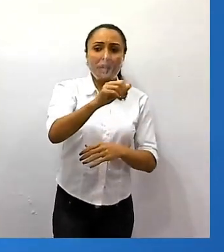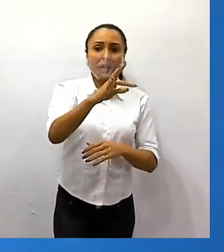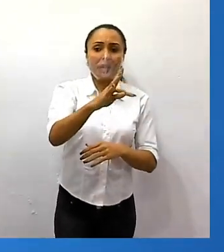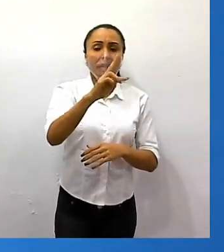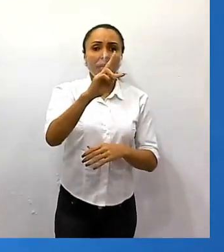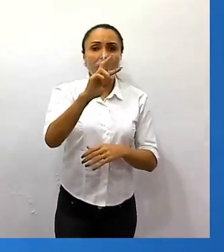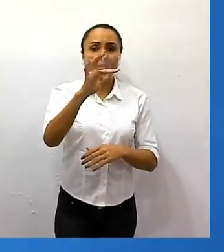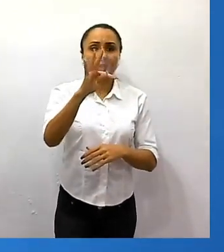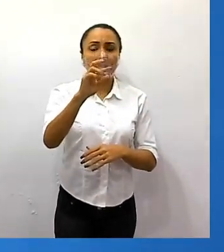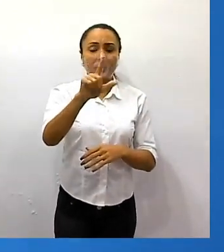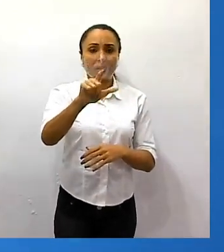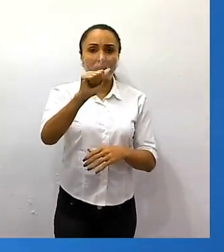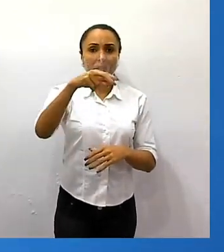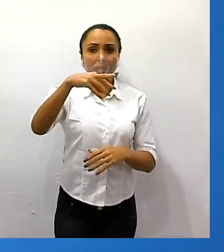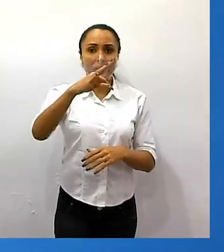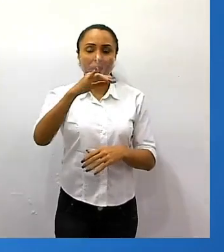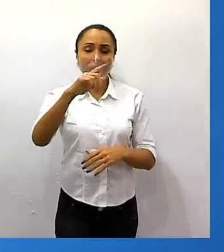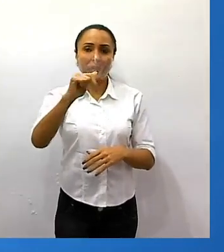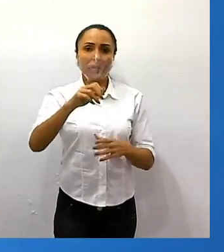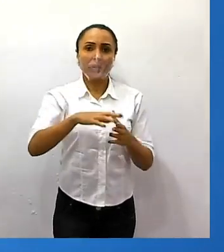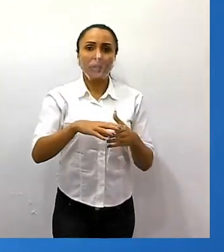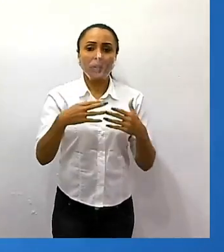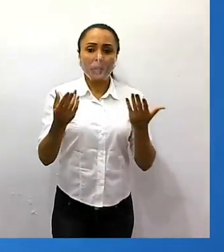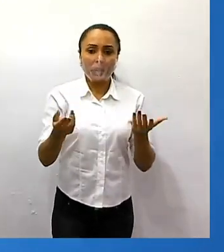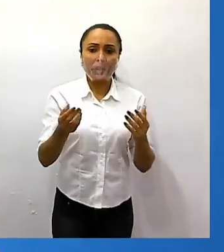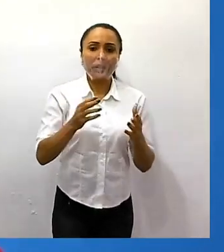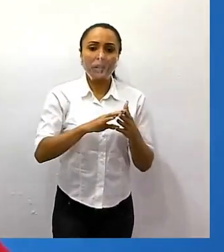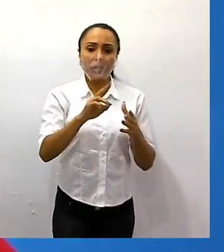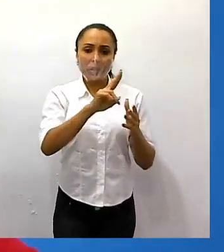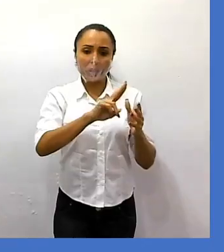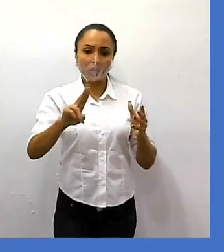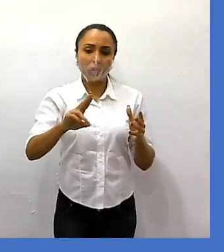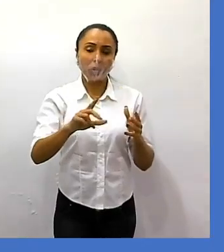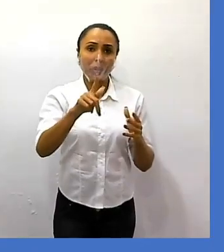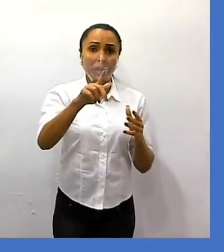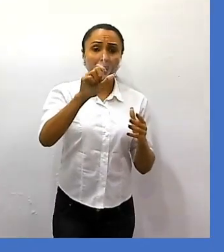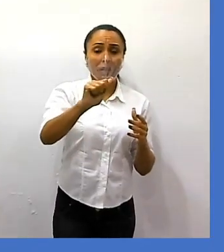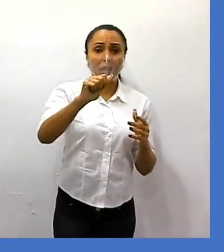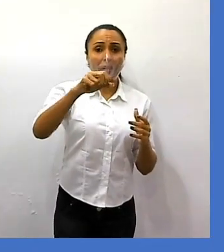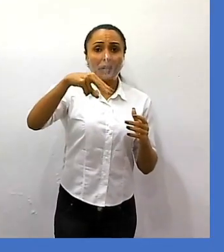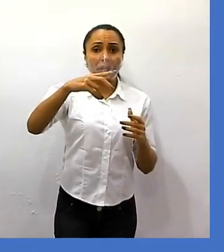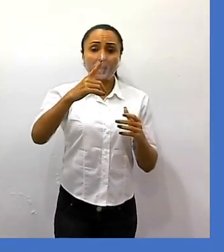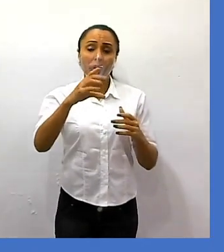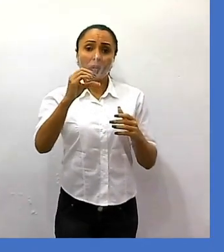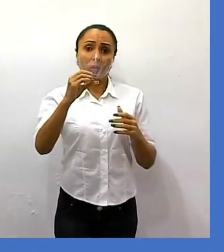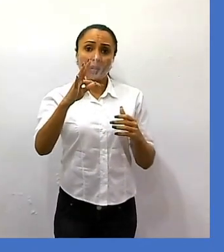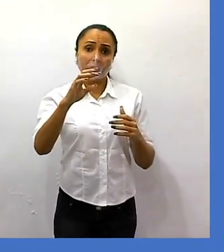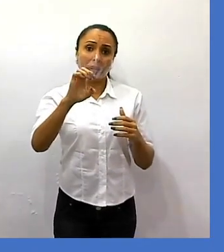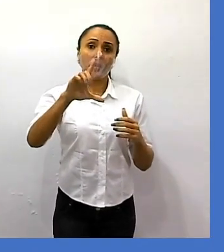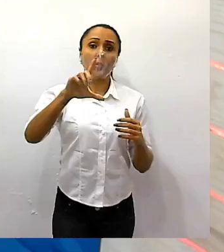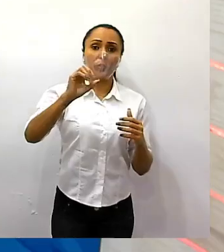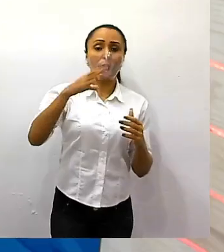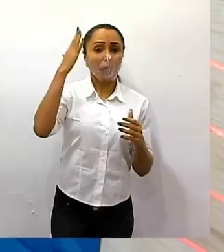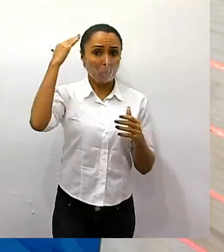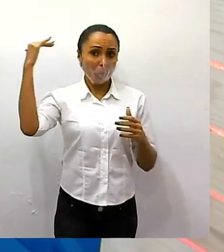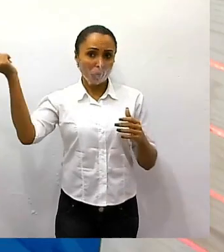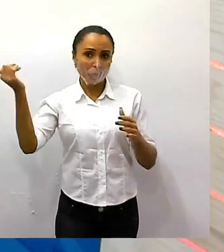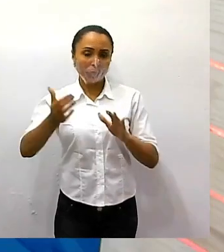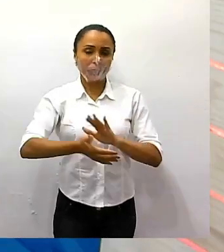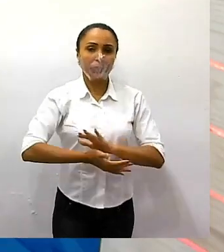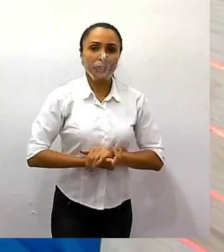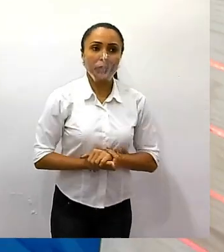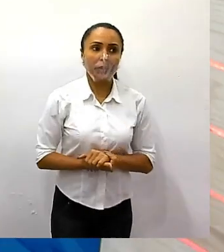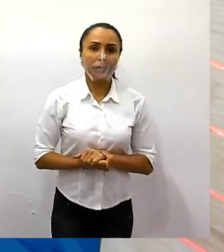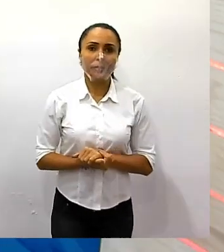Cinematografia. Tinha em seu elenco nomes como Oscarito e Grande Otelo. Então, dá uma geral para mim, Ana, por favor.